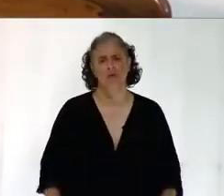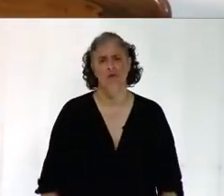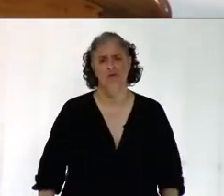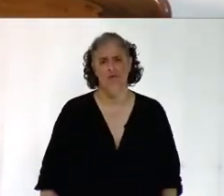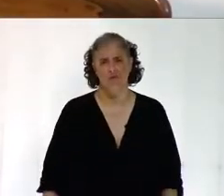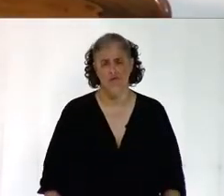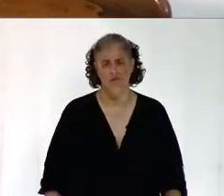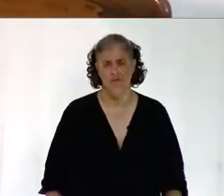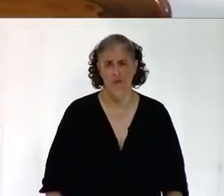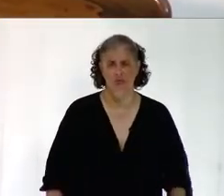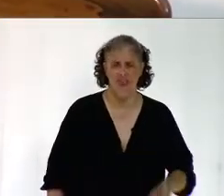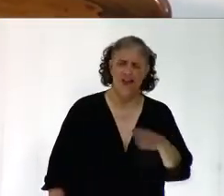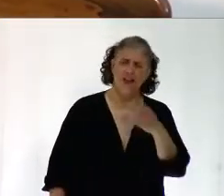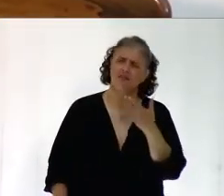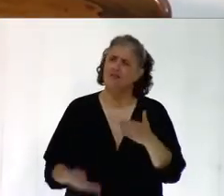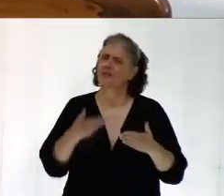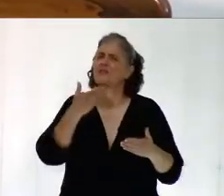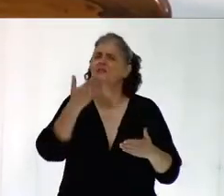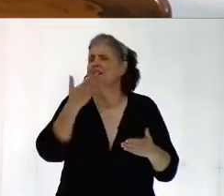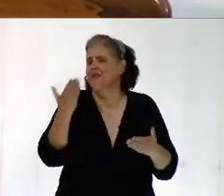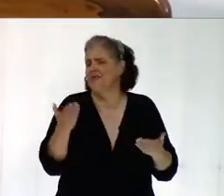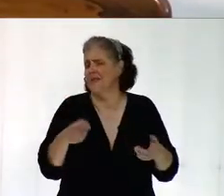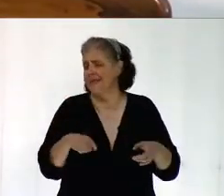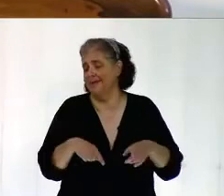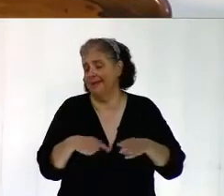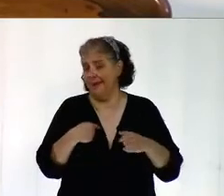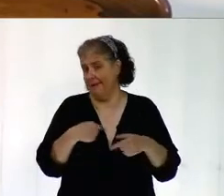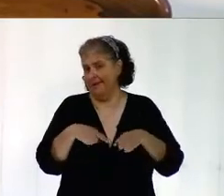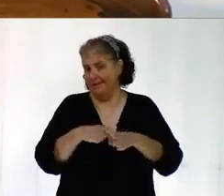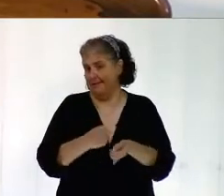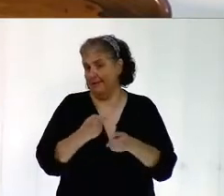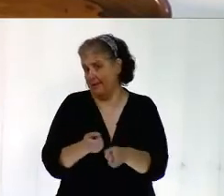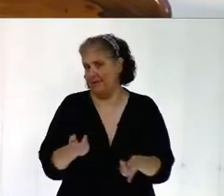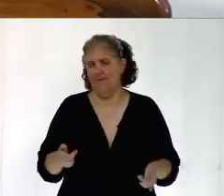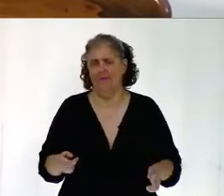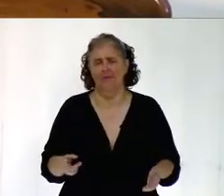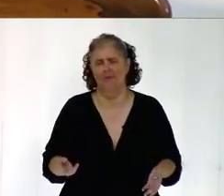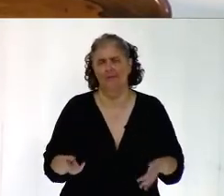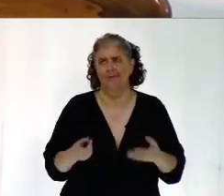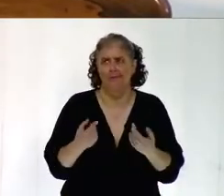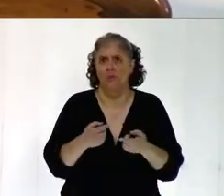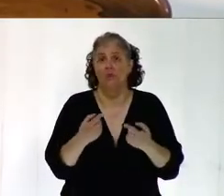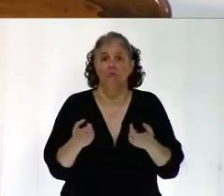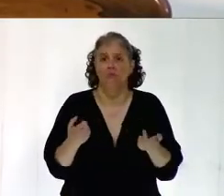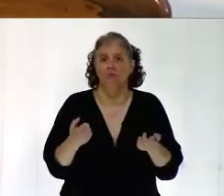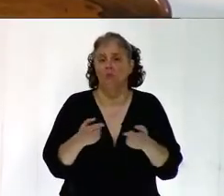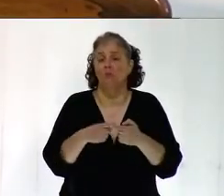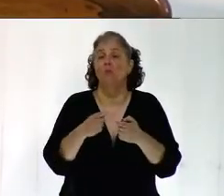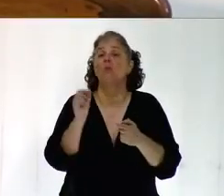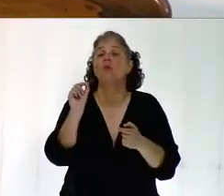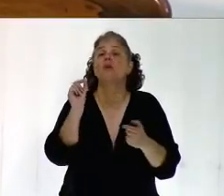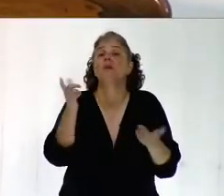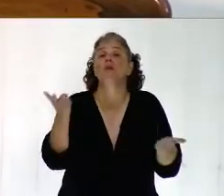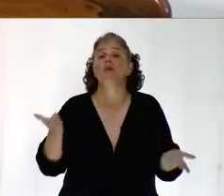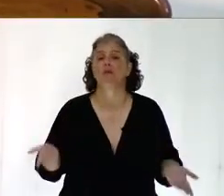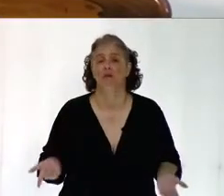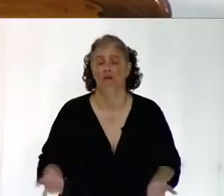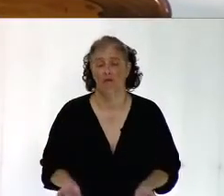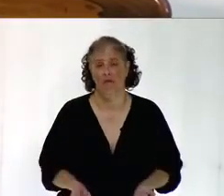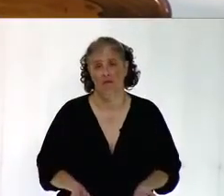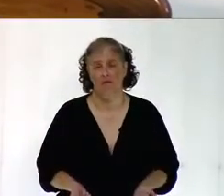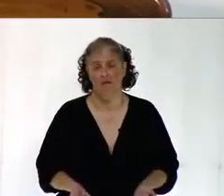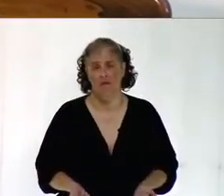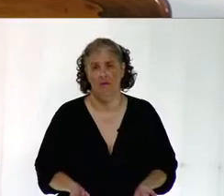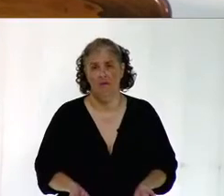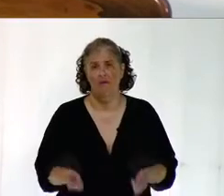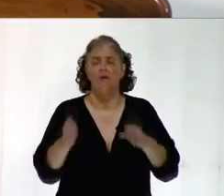assim somos tentados tá bom então quê que a gente conta das tentações o que a